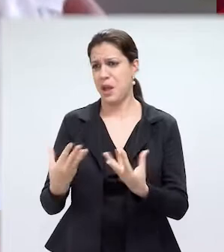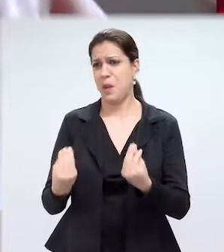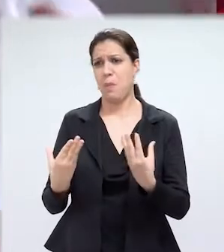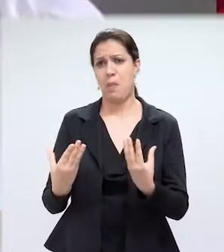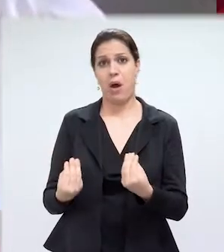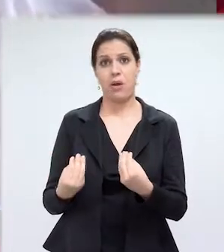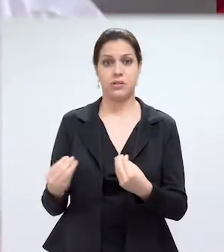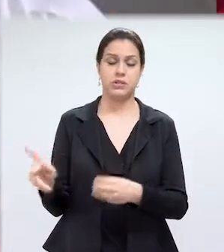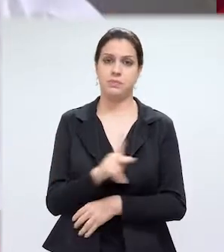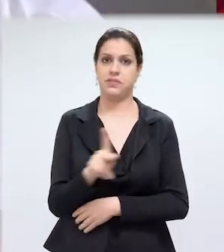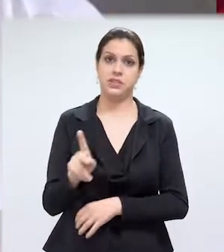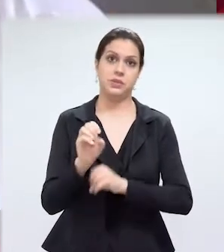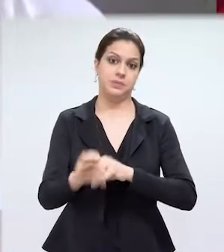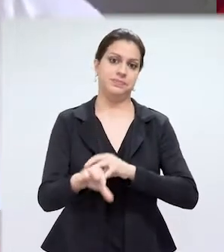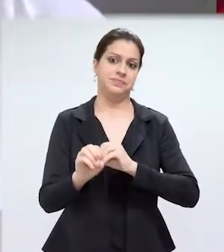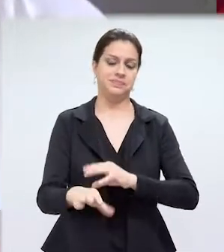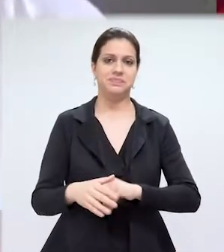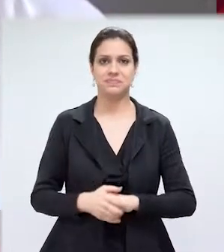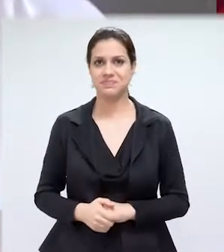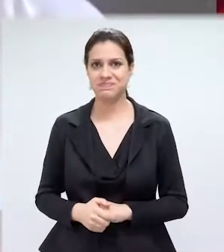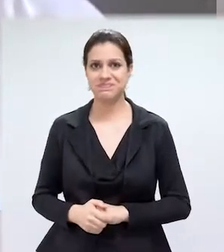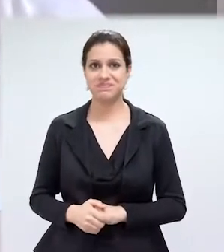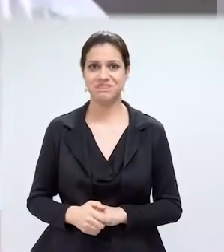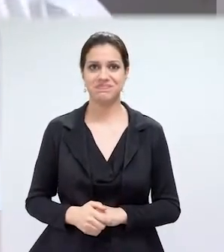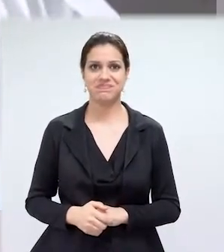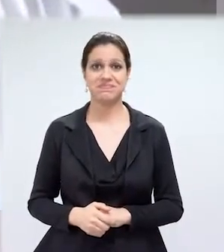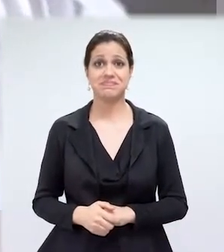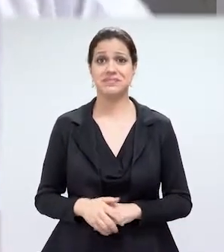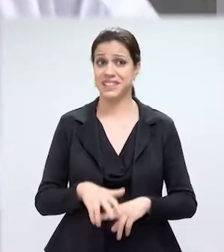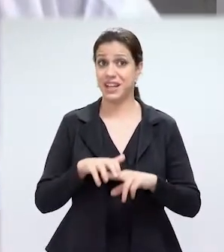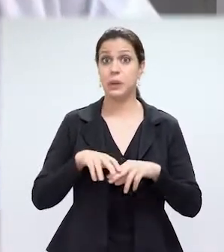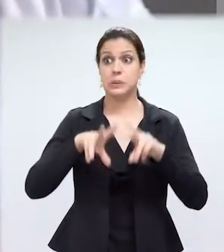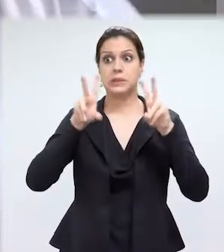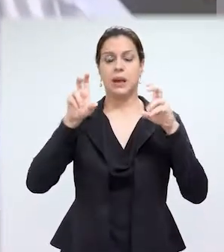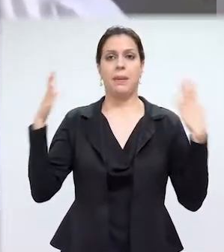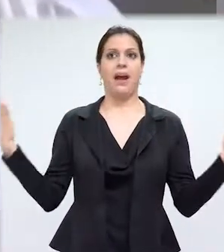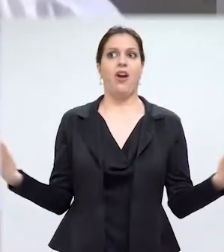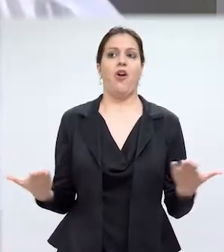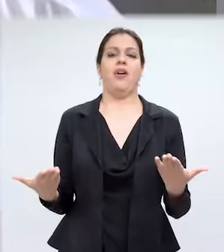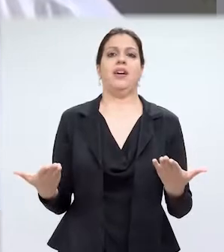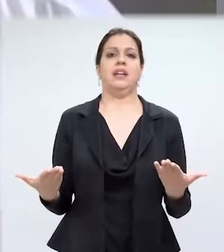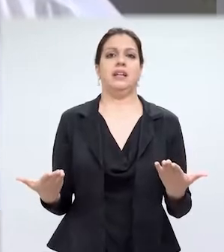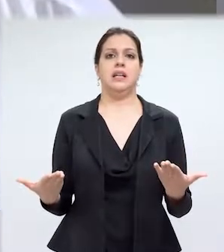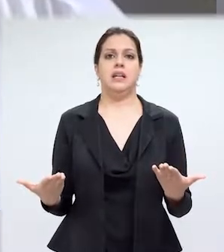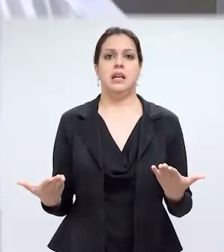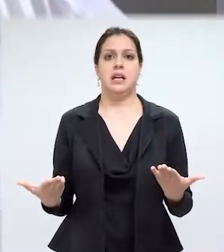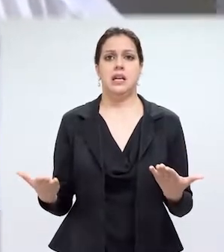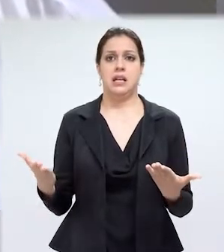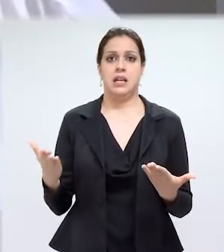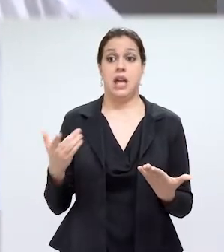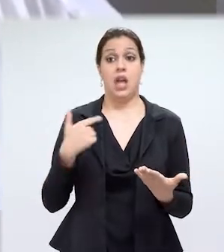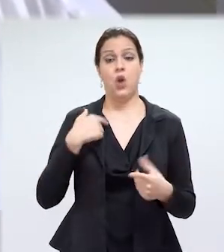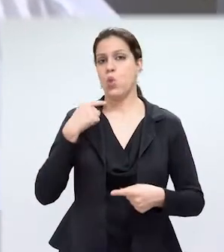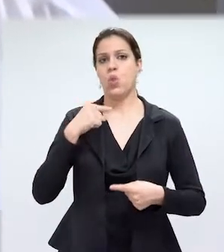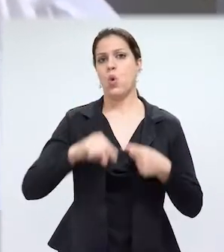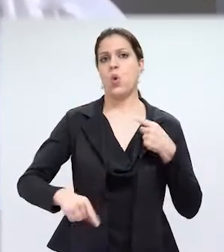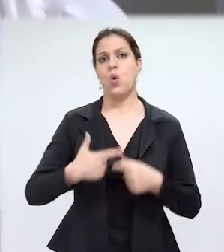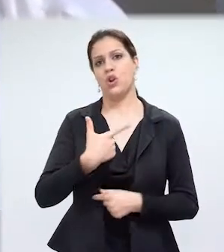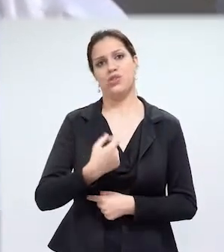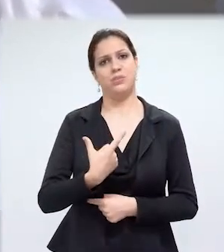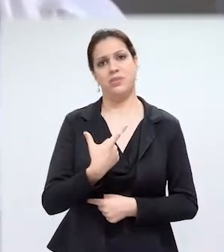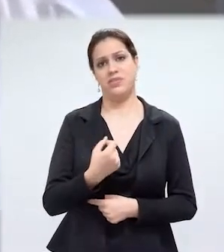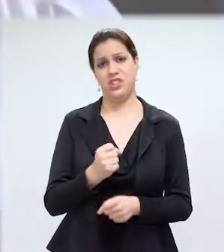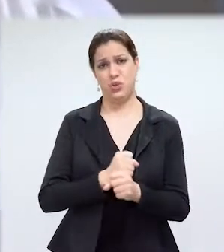de conteúdos que tem que ser abordados pelo professor, esse assunto seria abordado? Então, eu